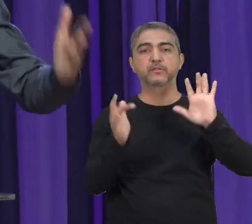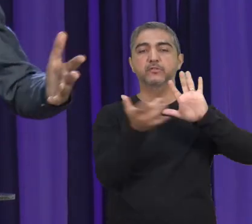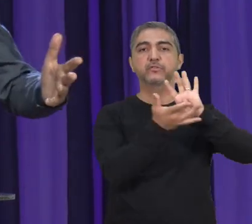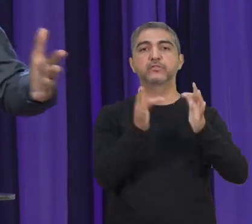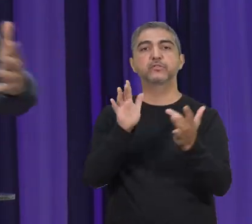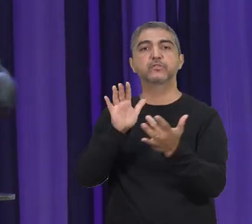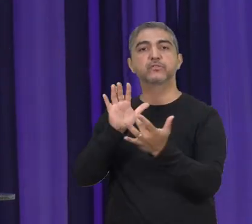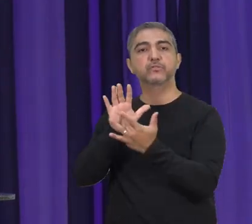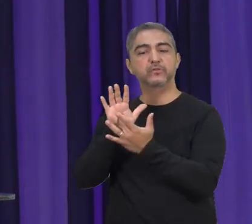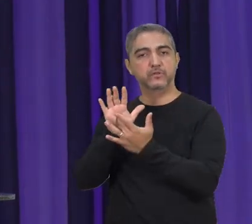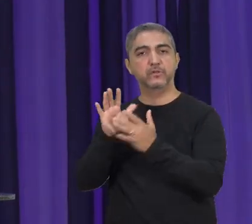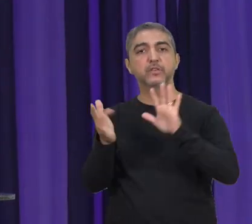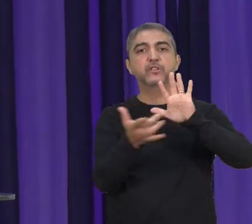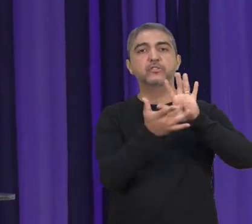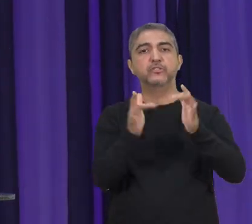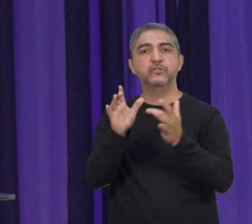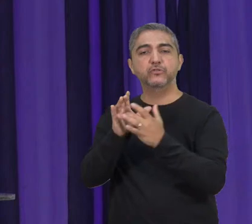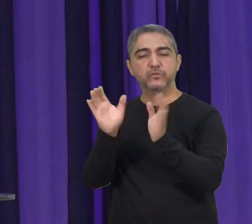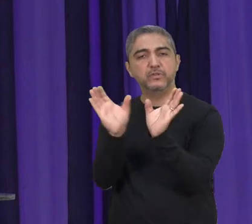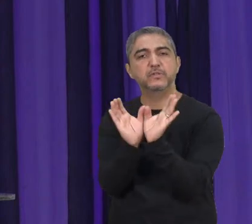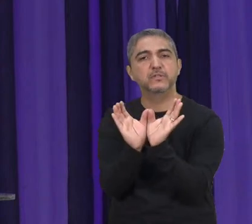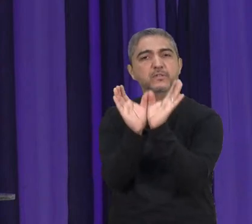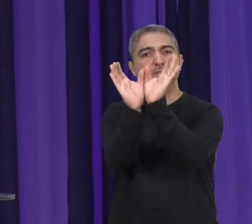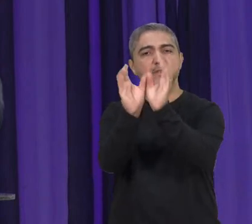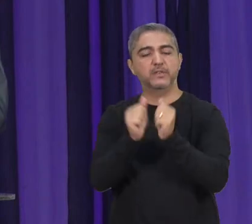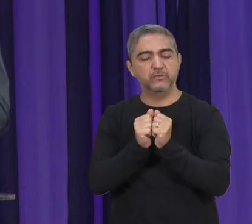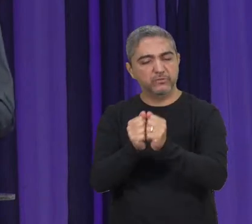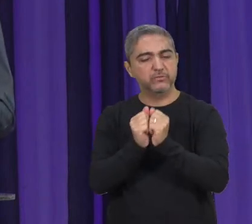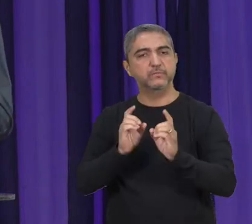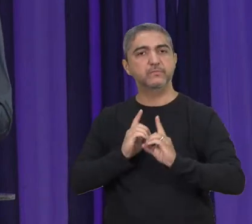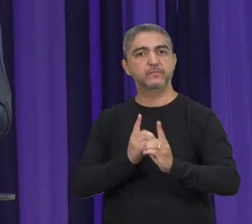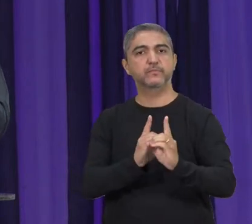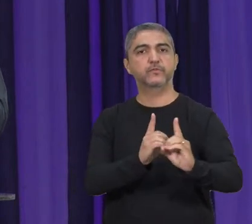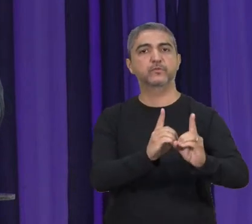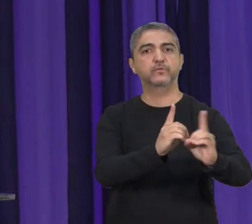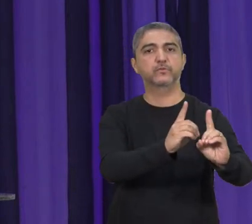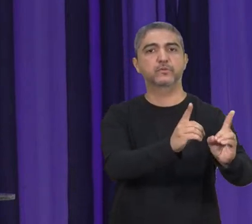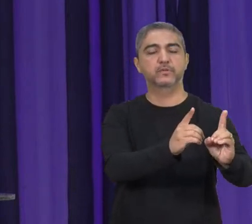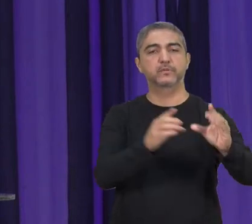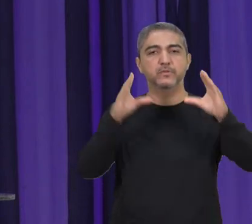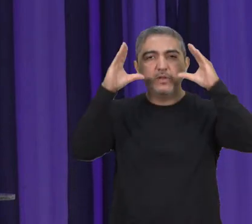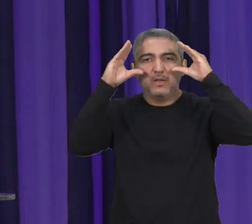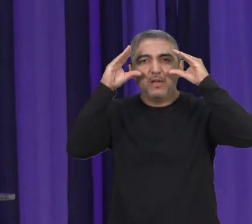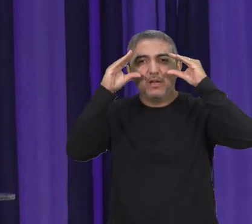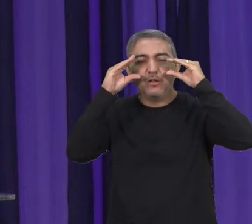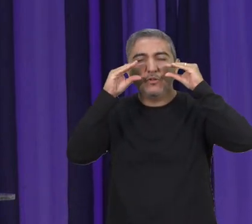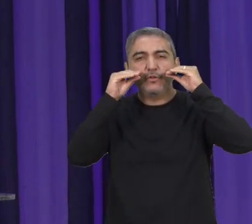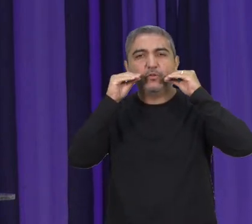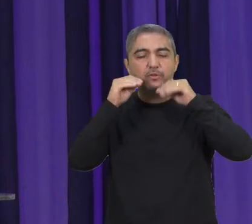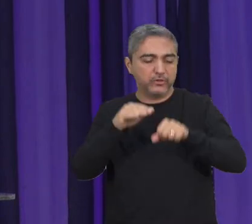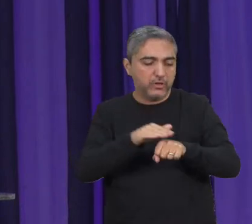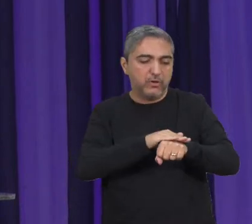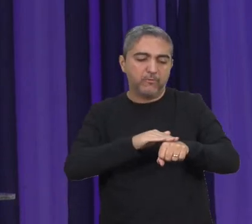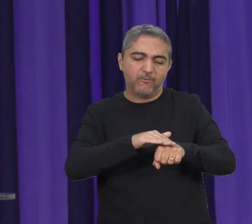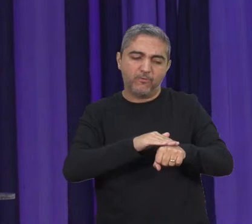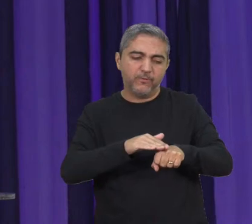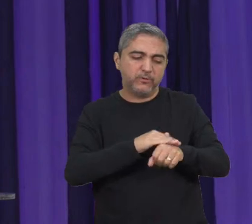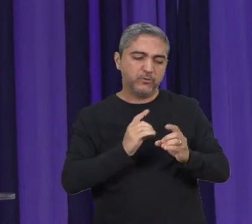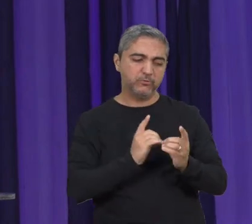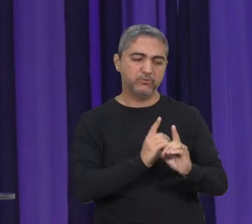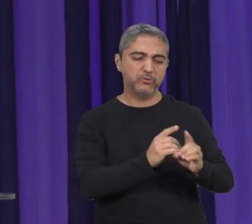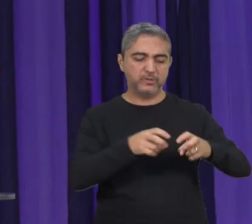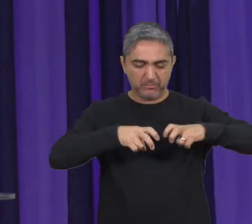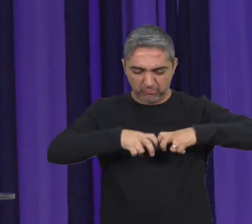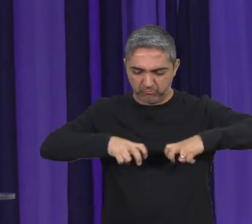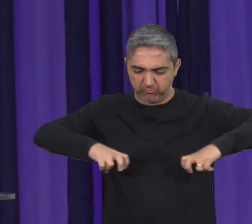ceia com seus discípulos, naquela noite ele teve uma longa e franca conversa